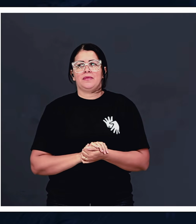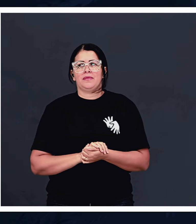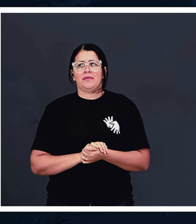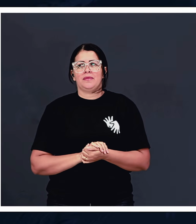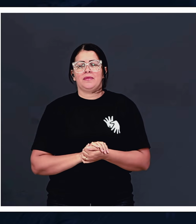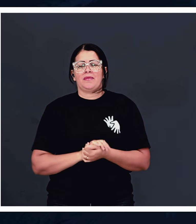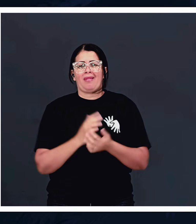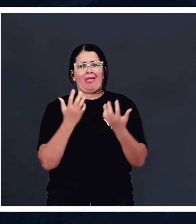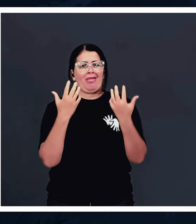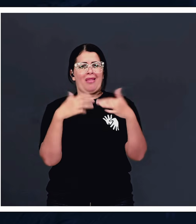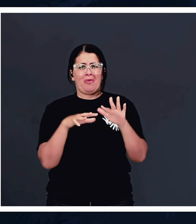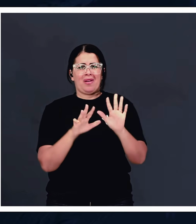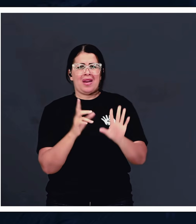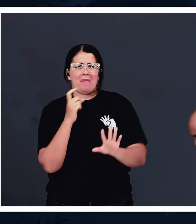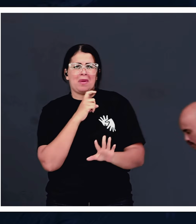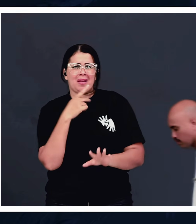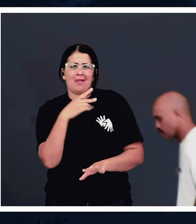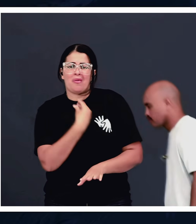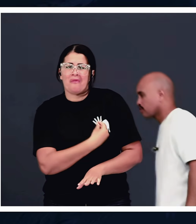concessões.